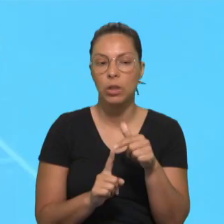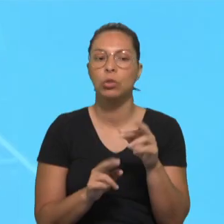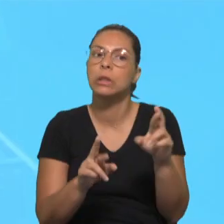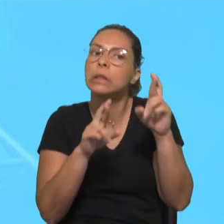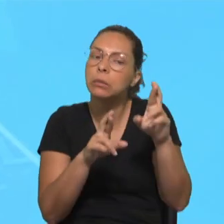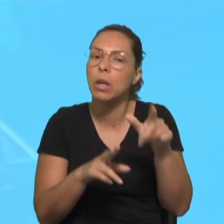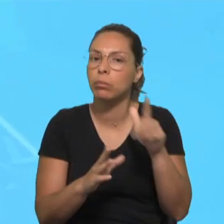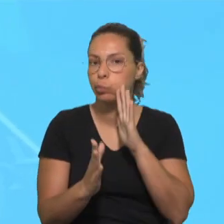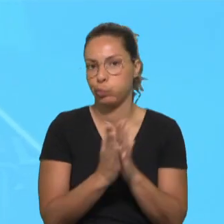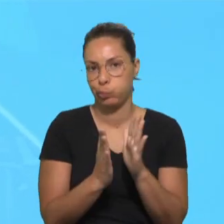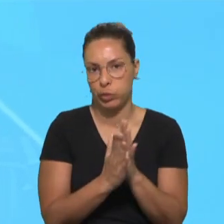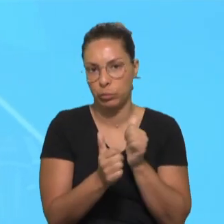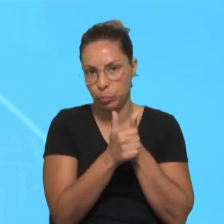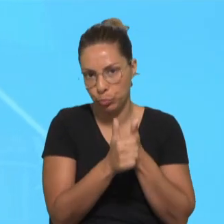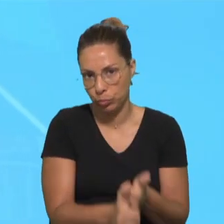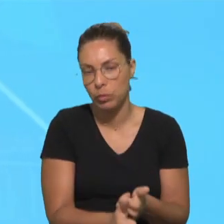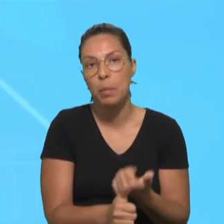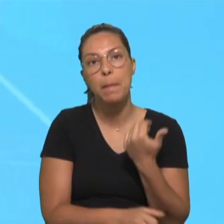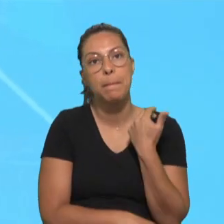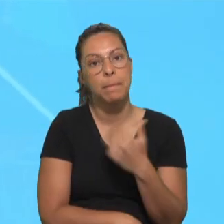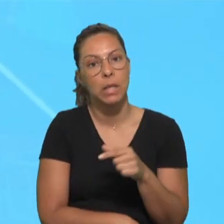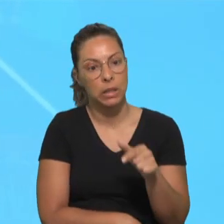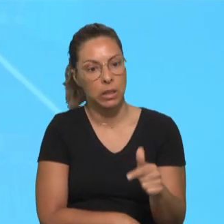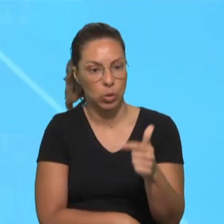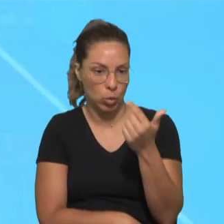Igreja, no fundo, não é? E mesmo a partir destes